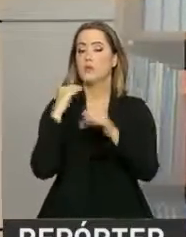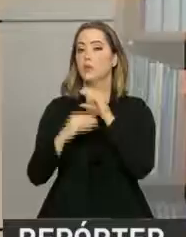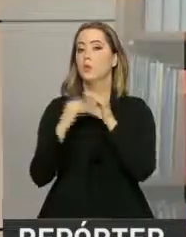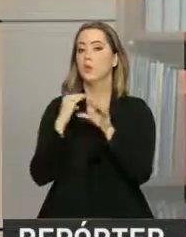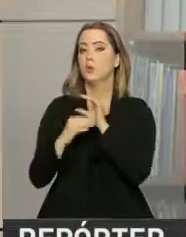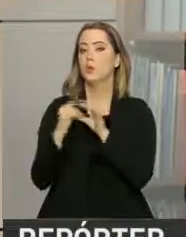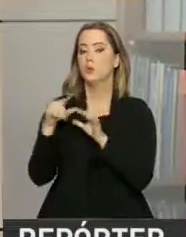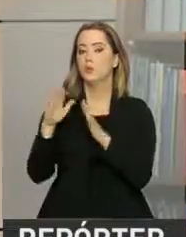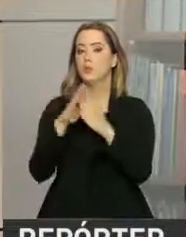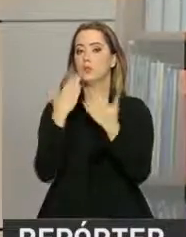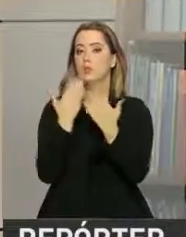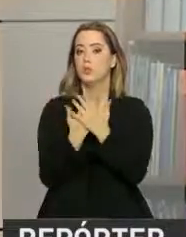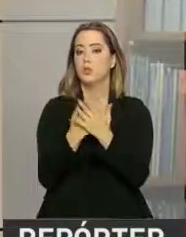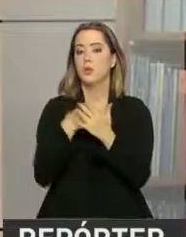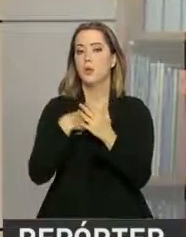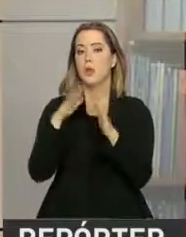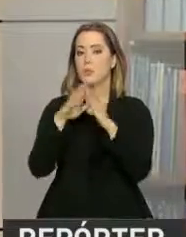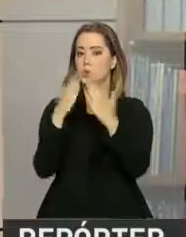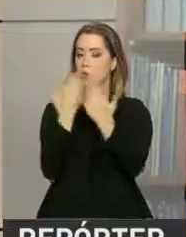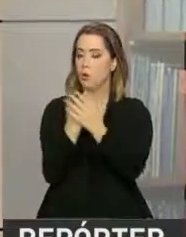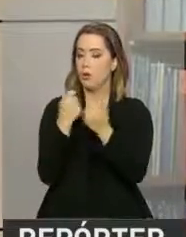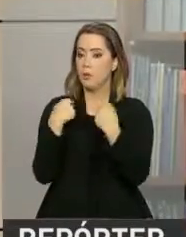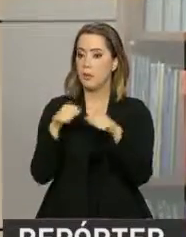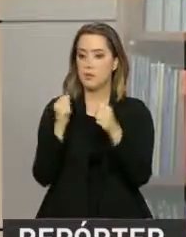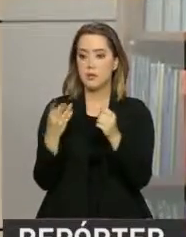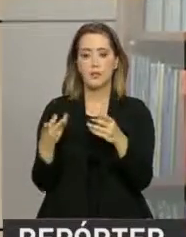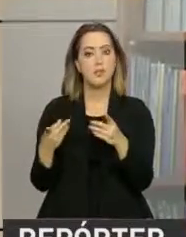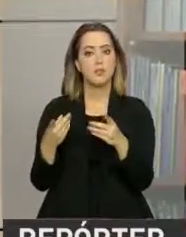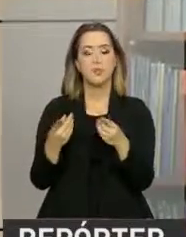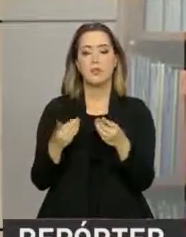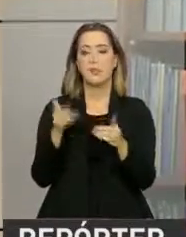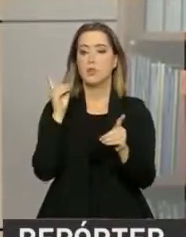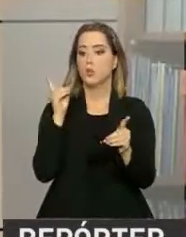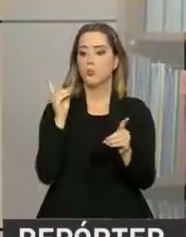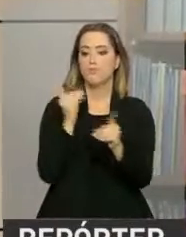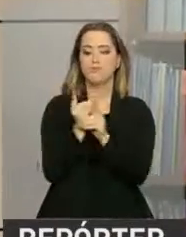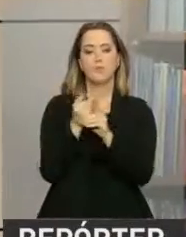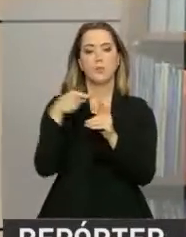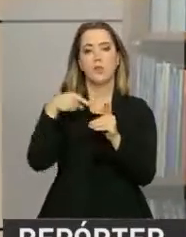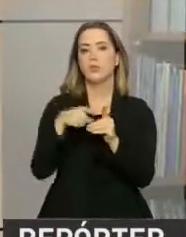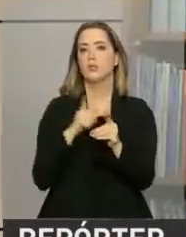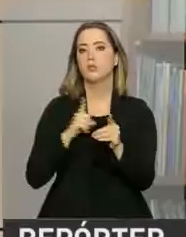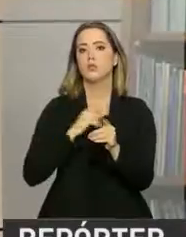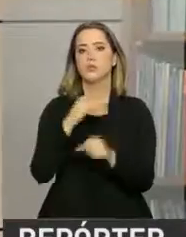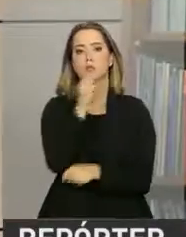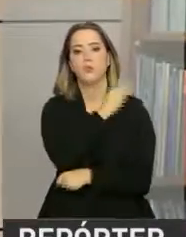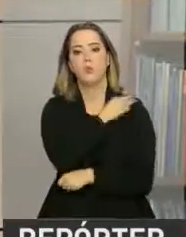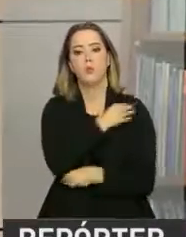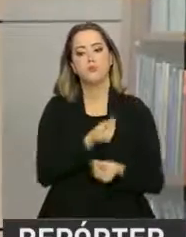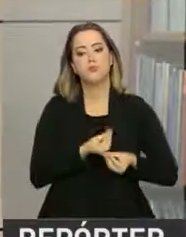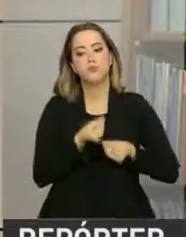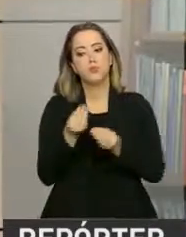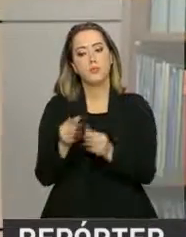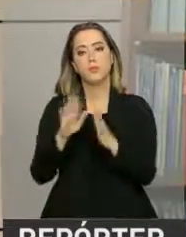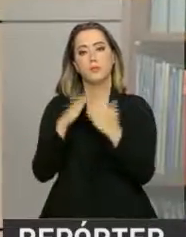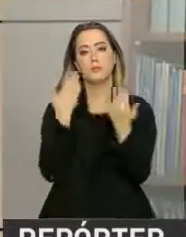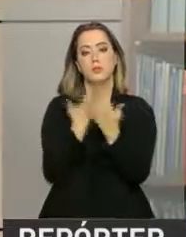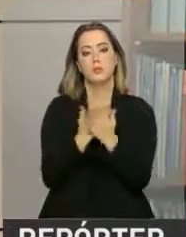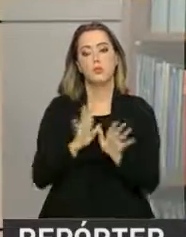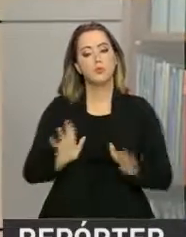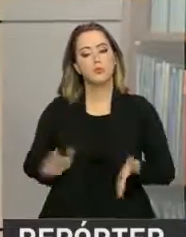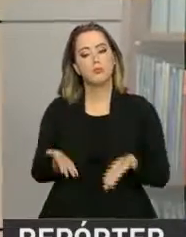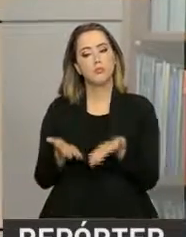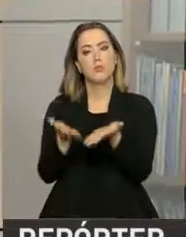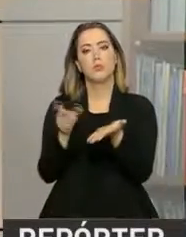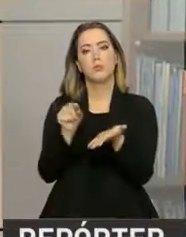né? A escola vai ter que se descobrir. O ensino médio inovador ele vai trazer esse recurso direto para as escolas e para a indução da